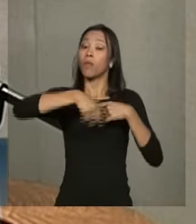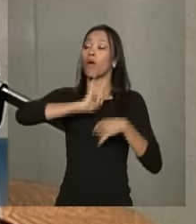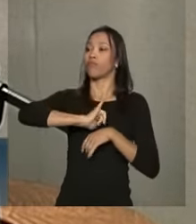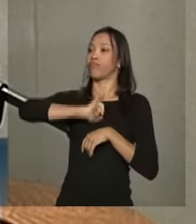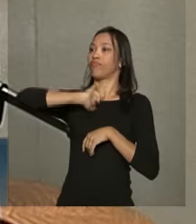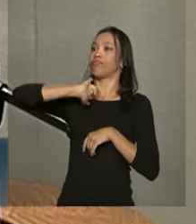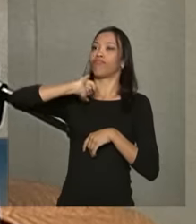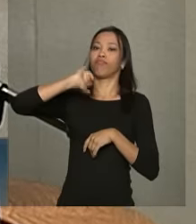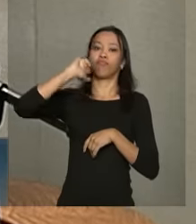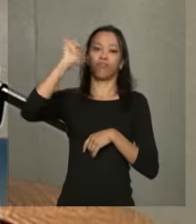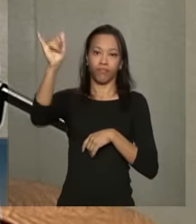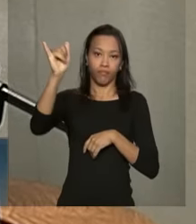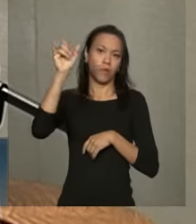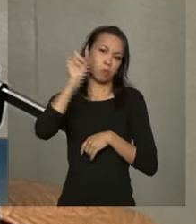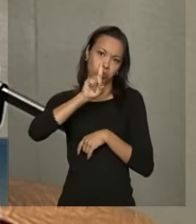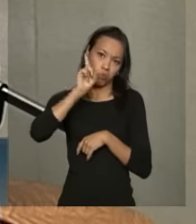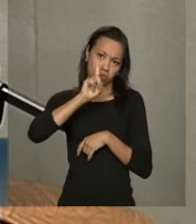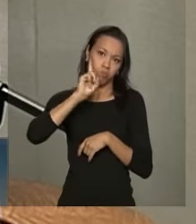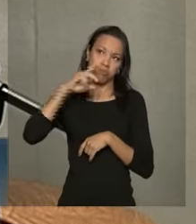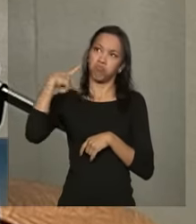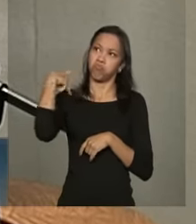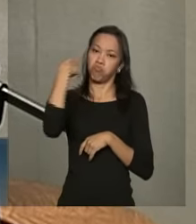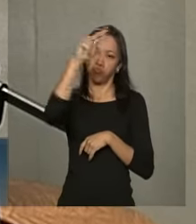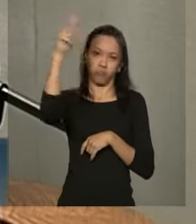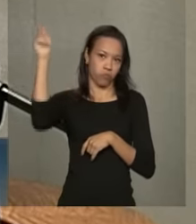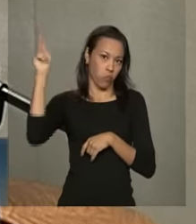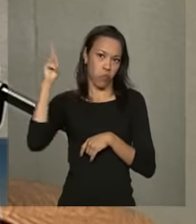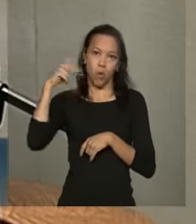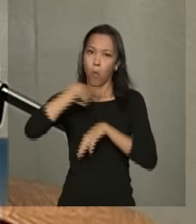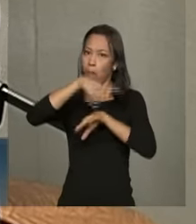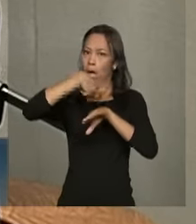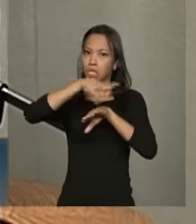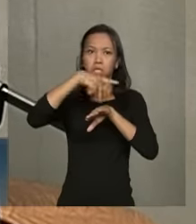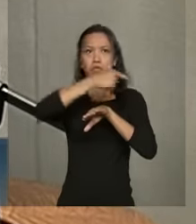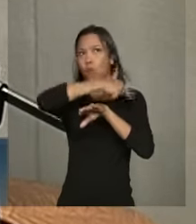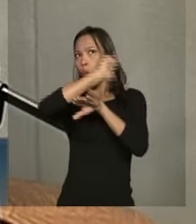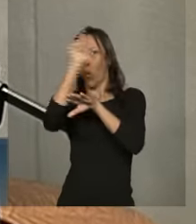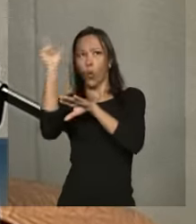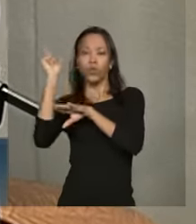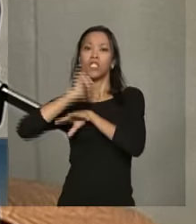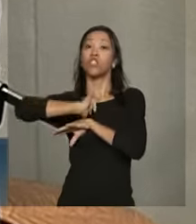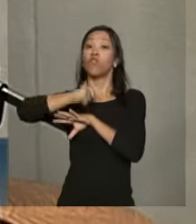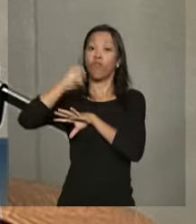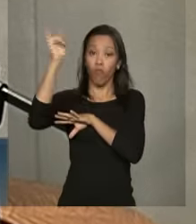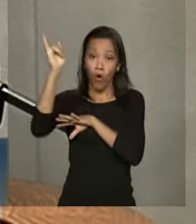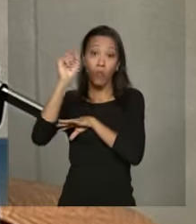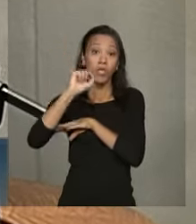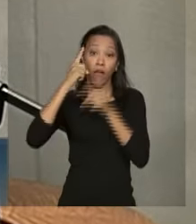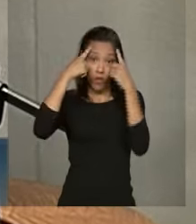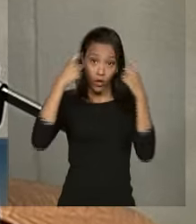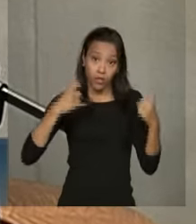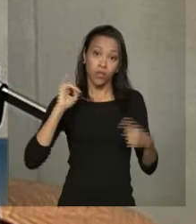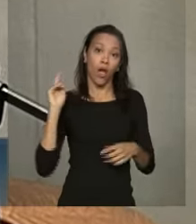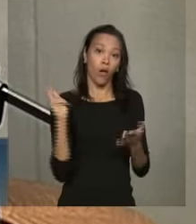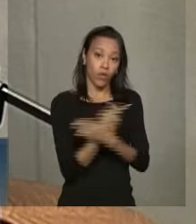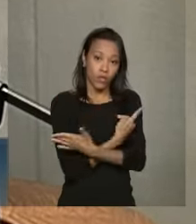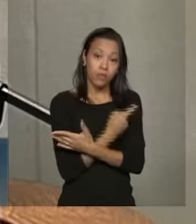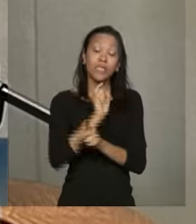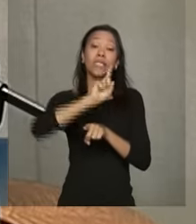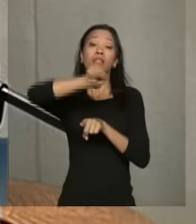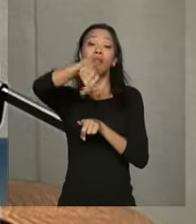para tomada de providências de apuração punição no estado estrangeiro e encaminhamento auxílio às